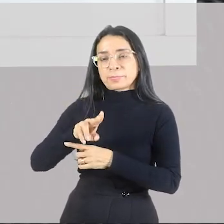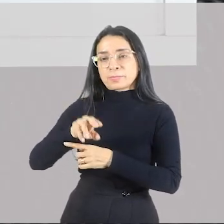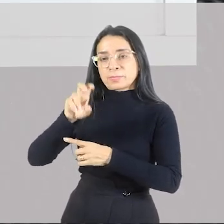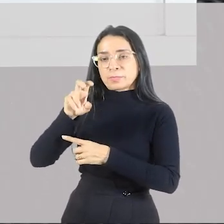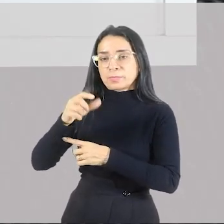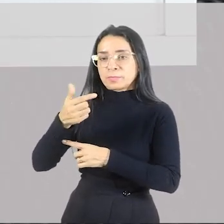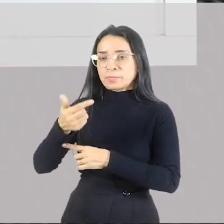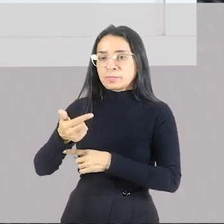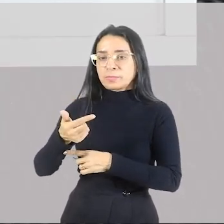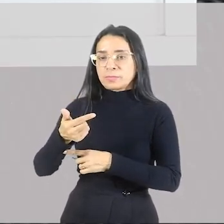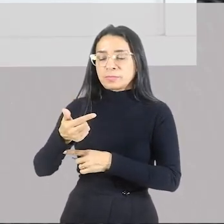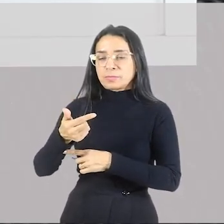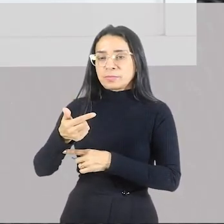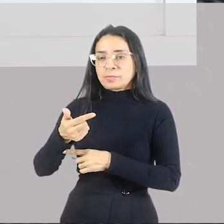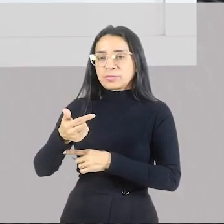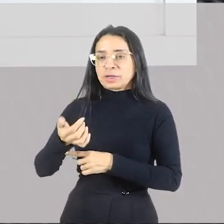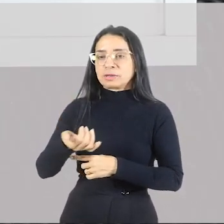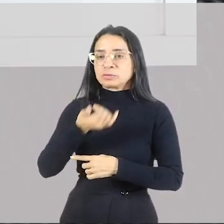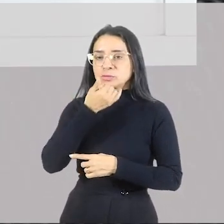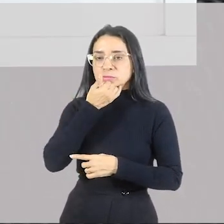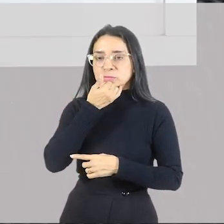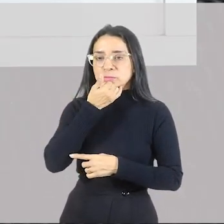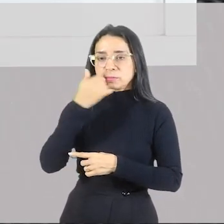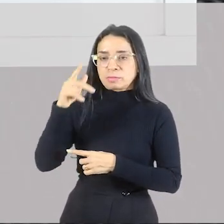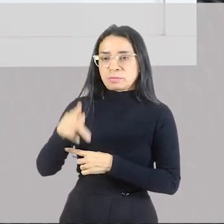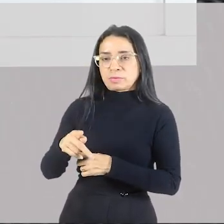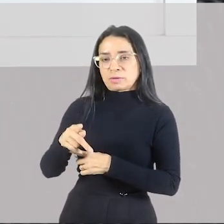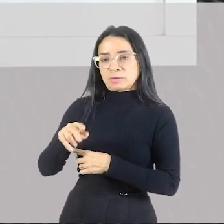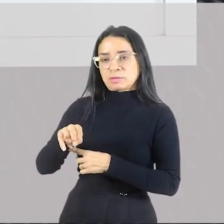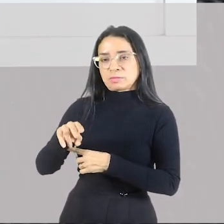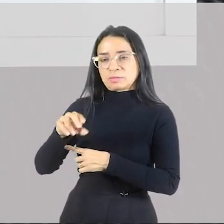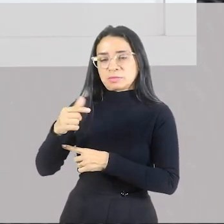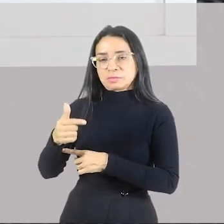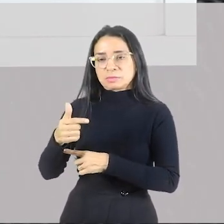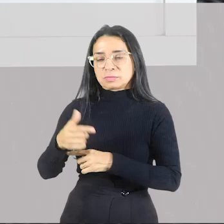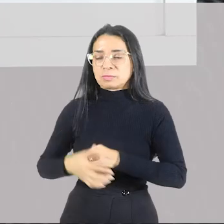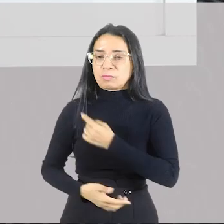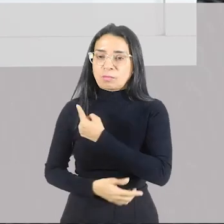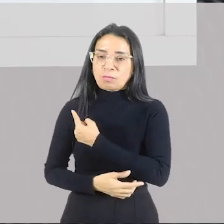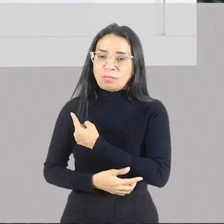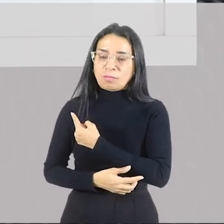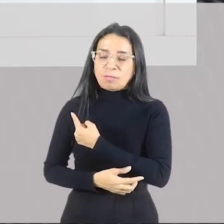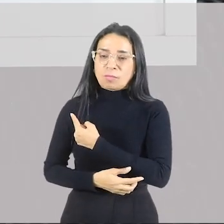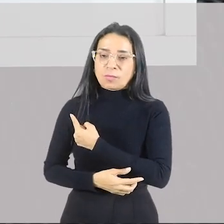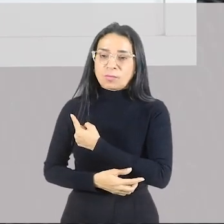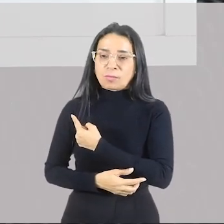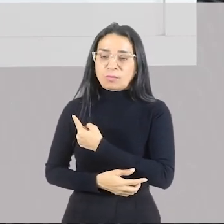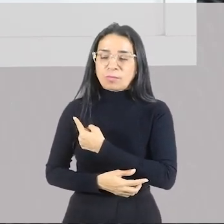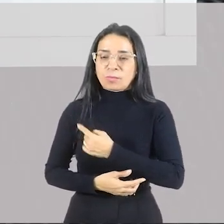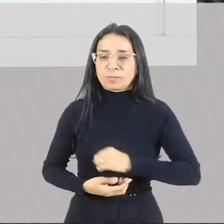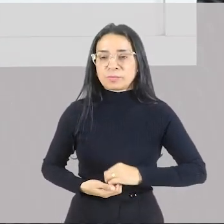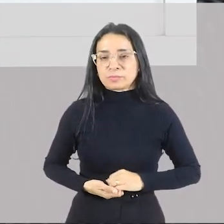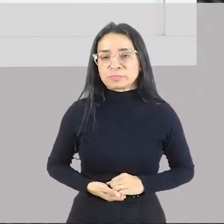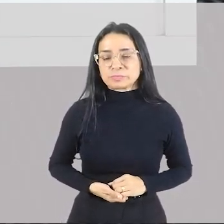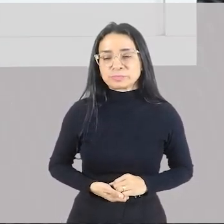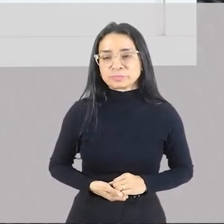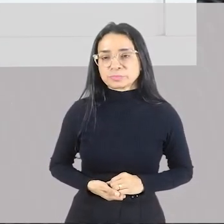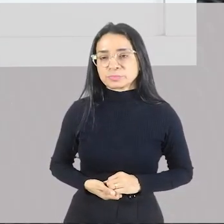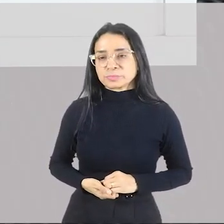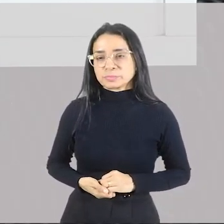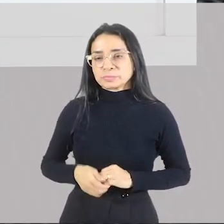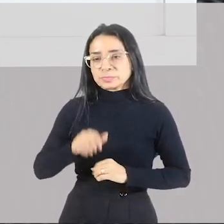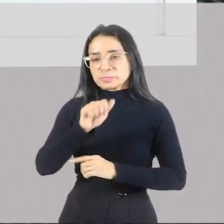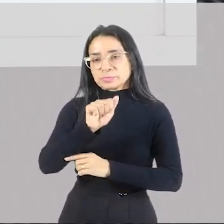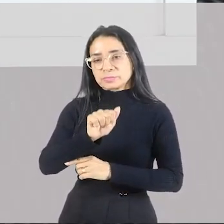acontecer aqui no cálculo da questão? O n de 5 tomado 2 a 2 vai ser